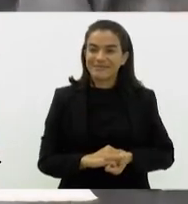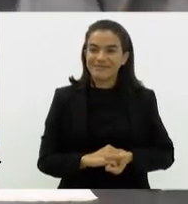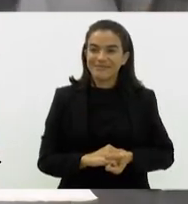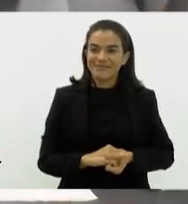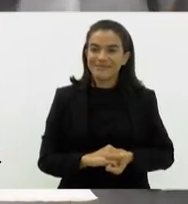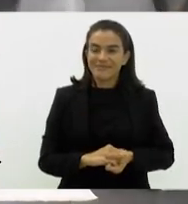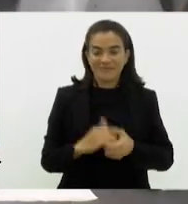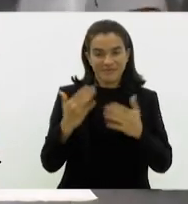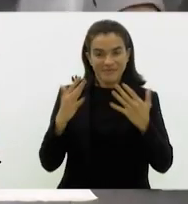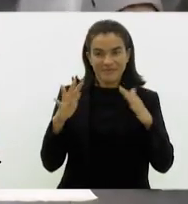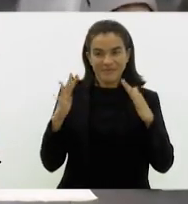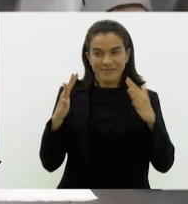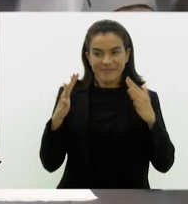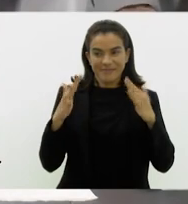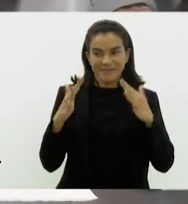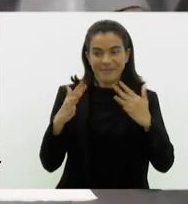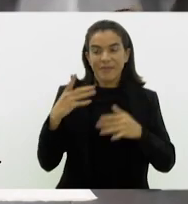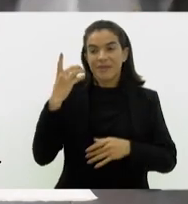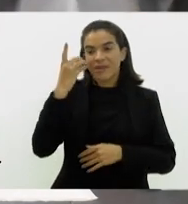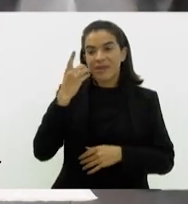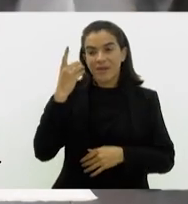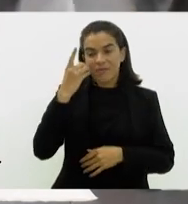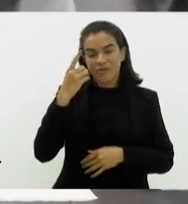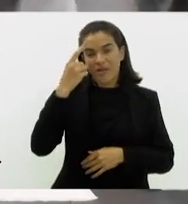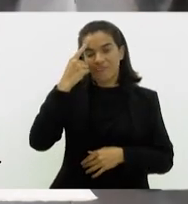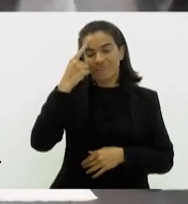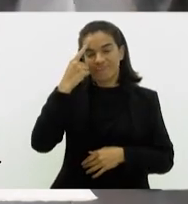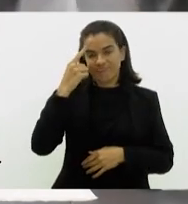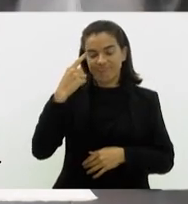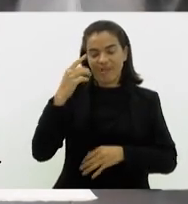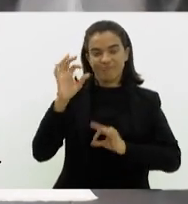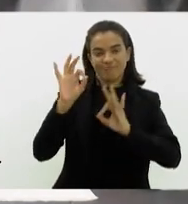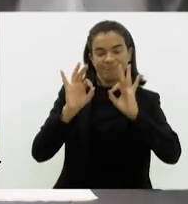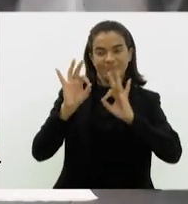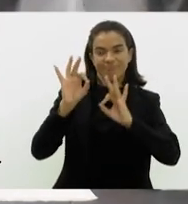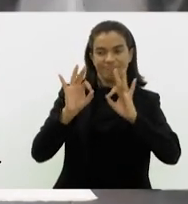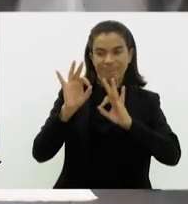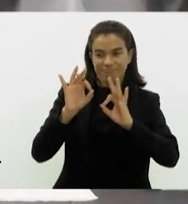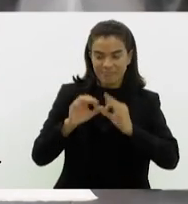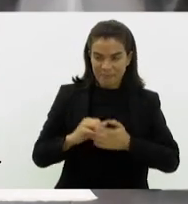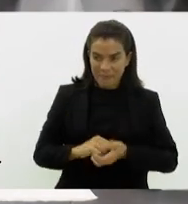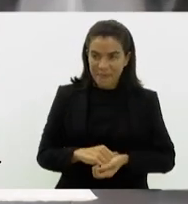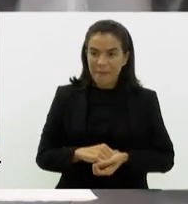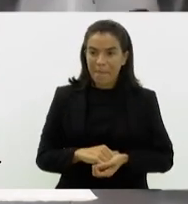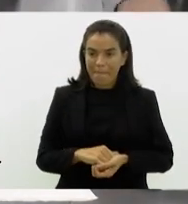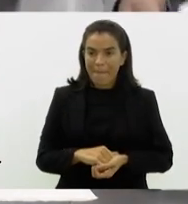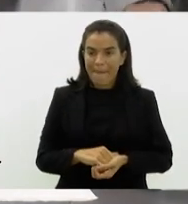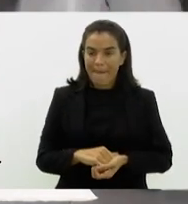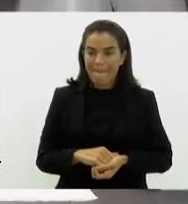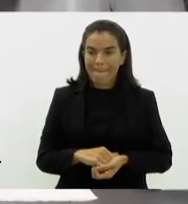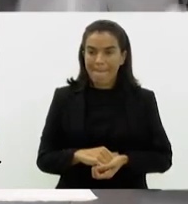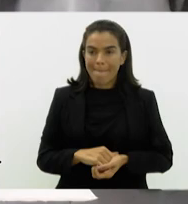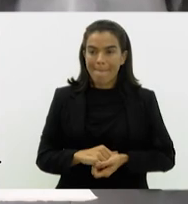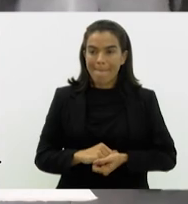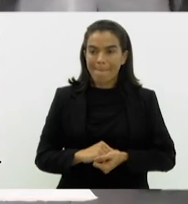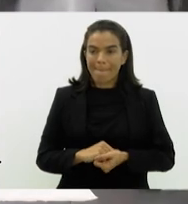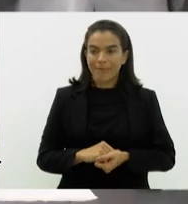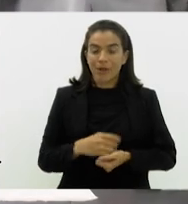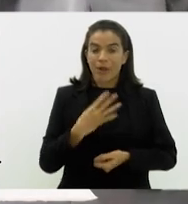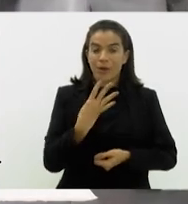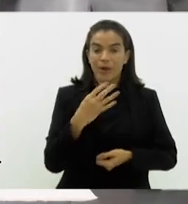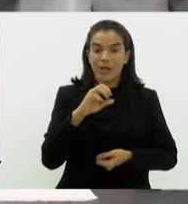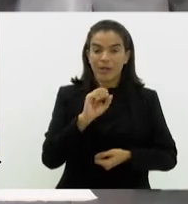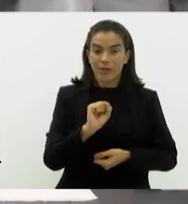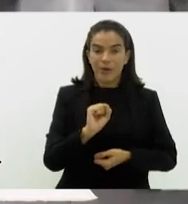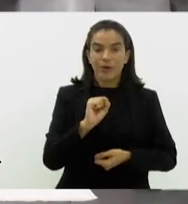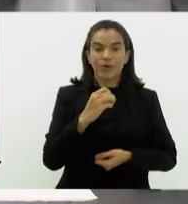Então, parabenizar o deputado Cozolino aí pela prudência, retirado de pauta, com vista ao deputado Cozolino. 48 da